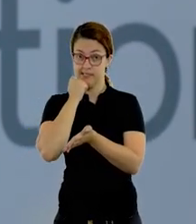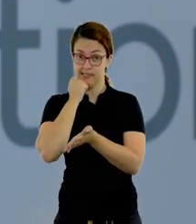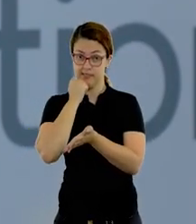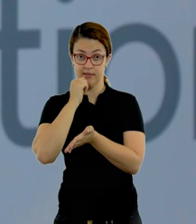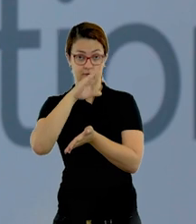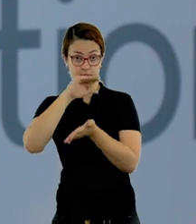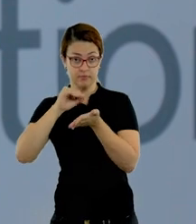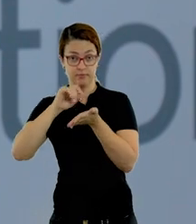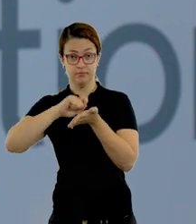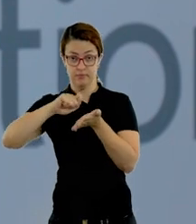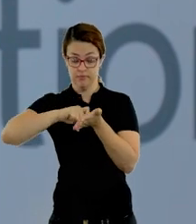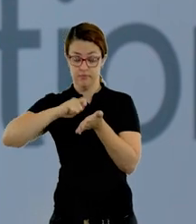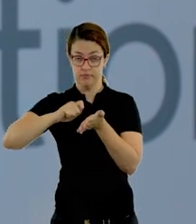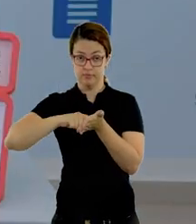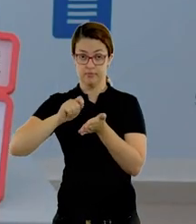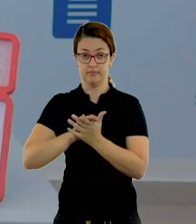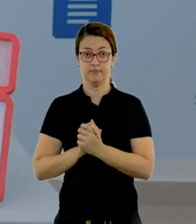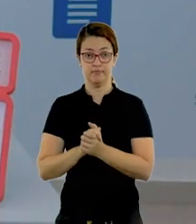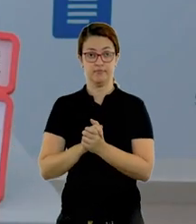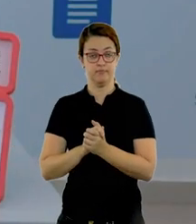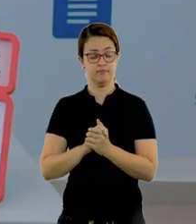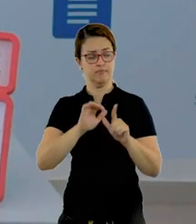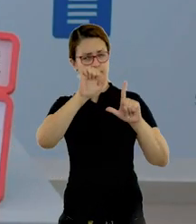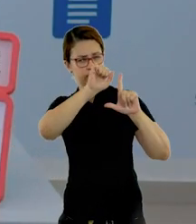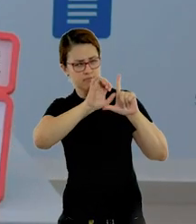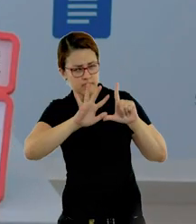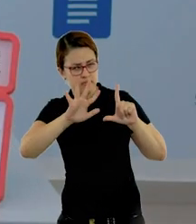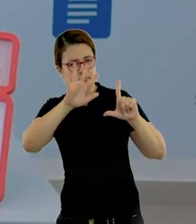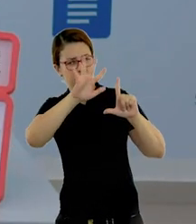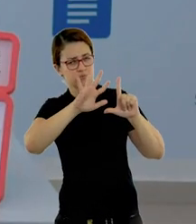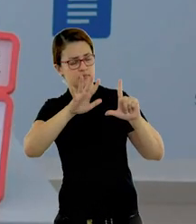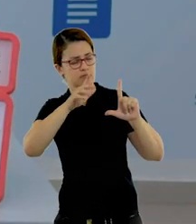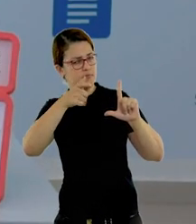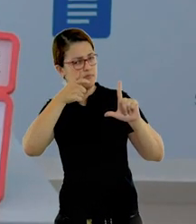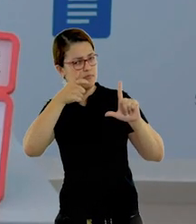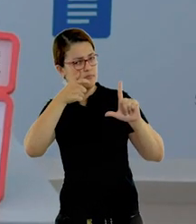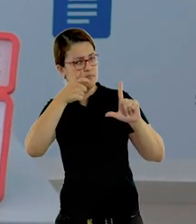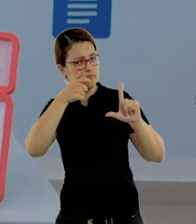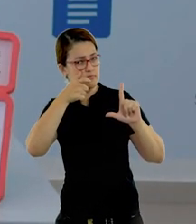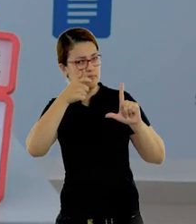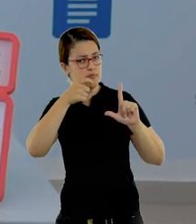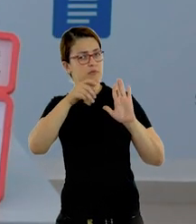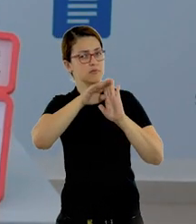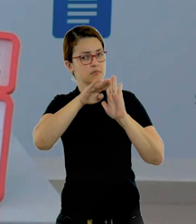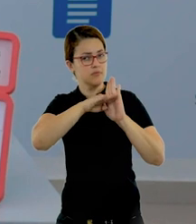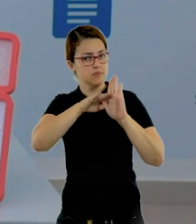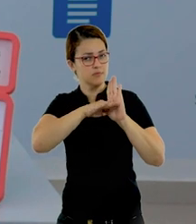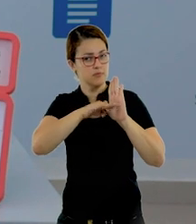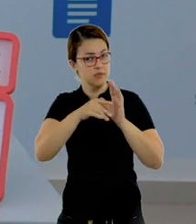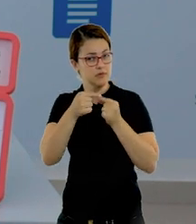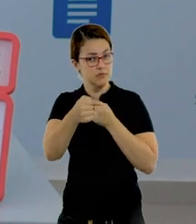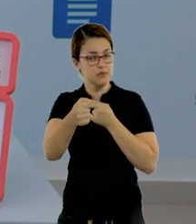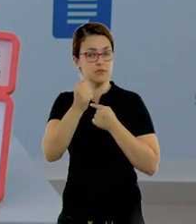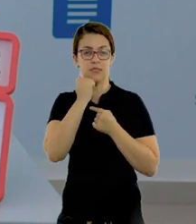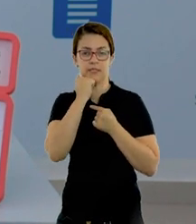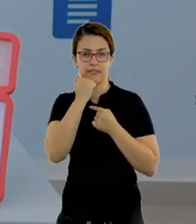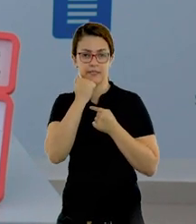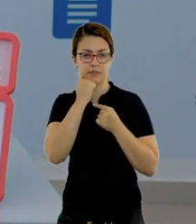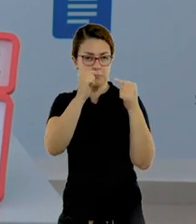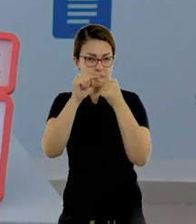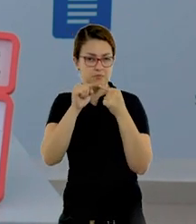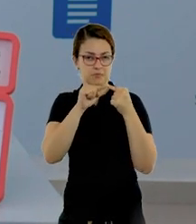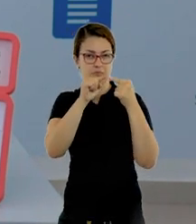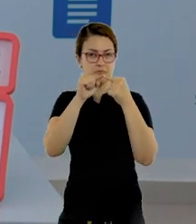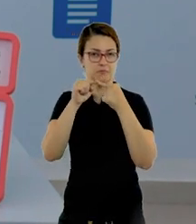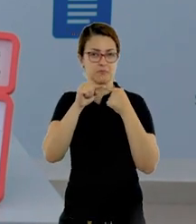dessa atividade. Essas imagens vocês vão observar na rotina semanal de ciências, que são